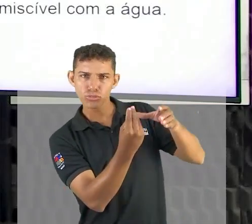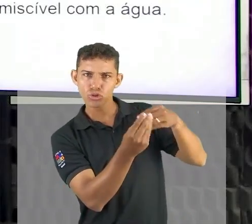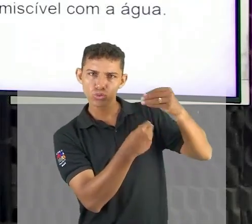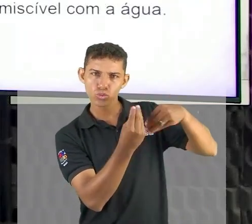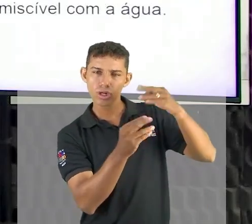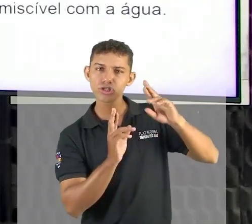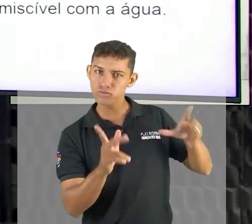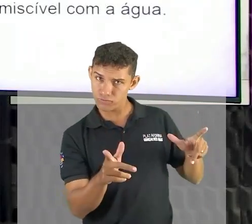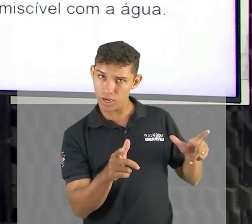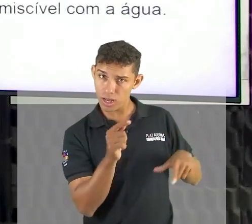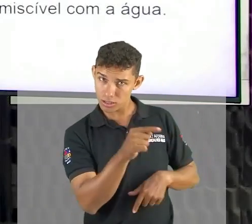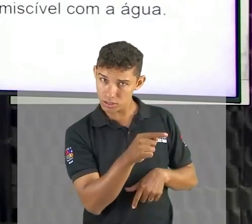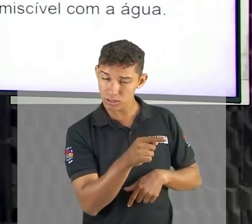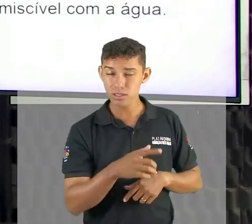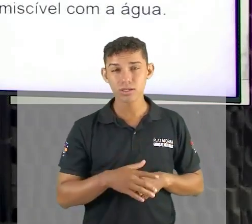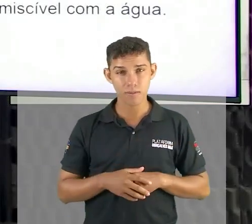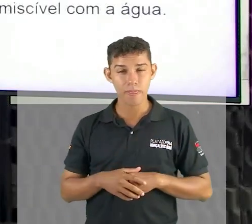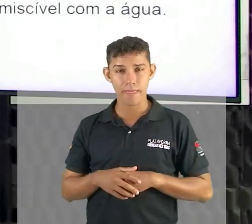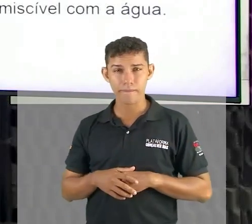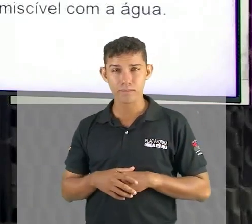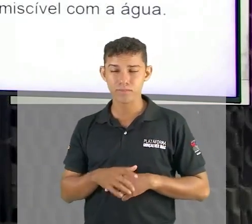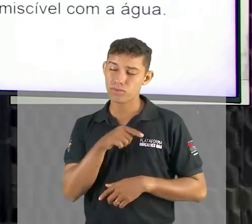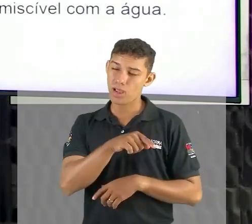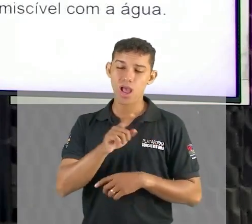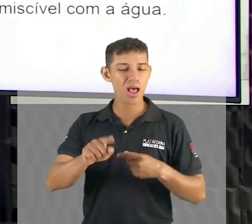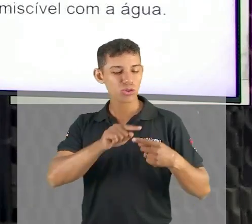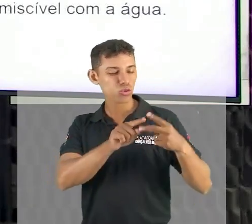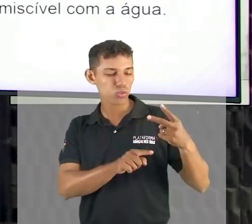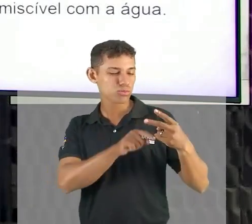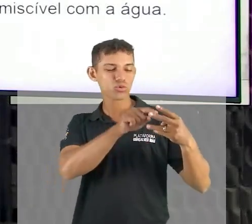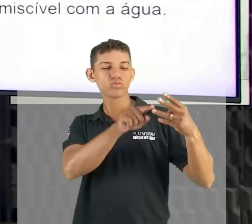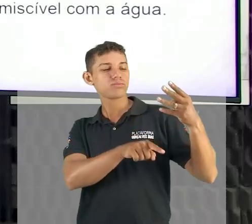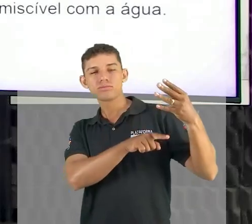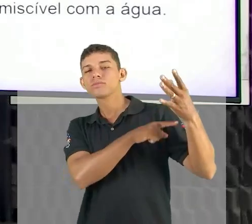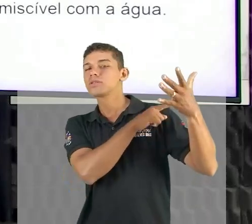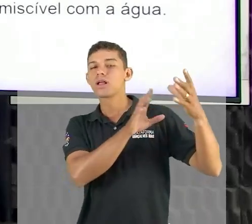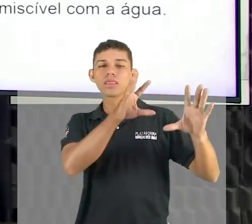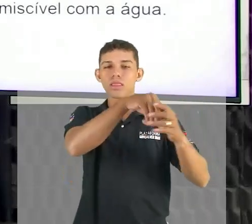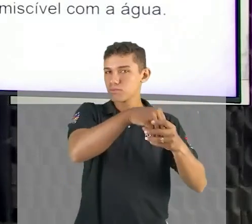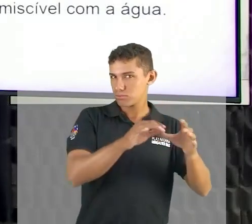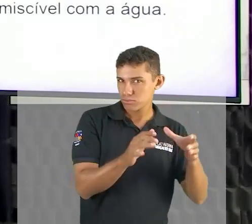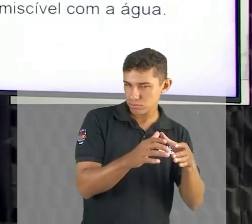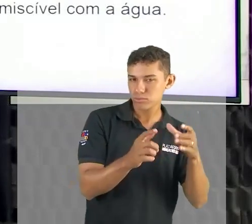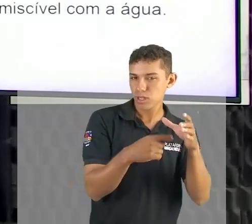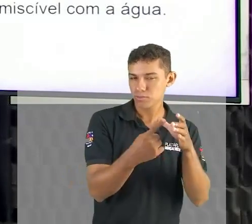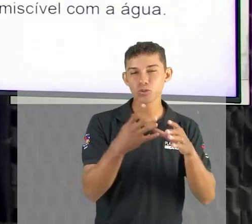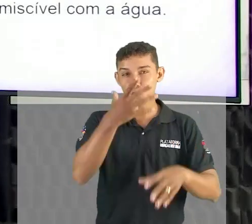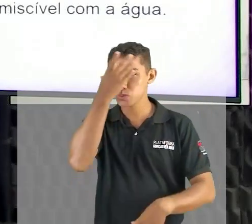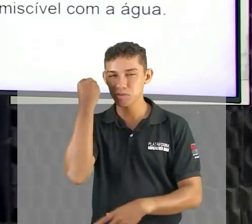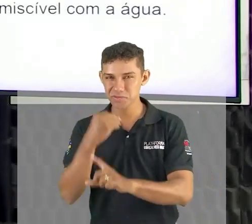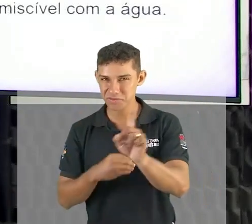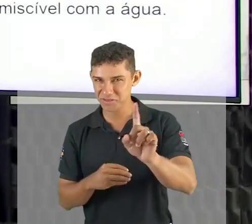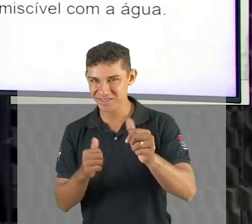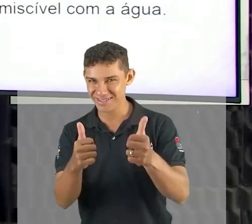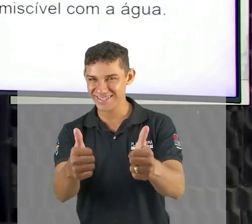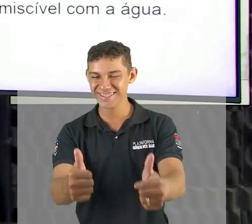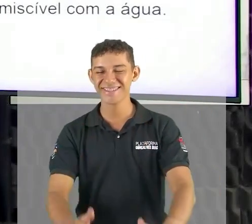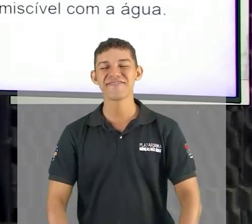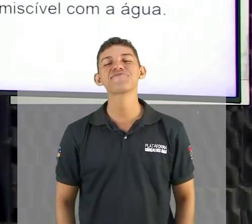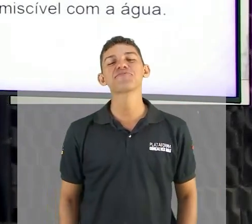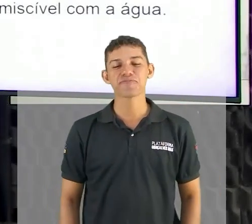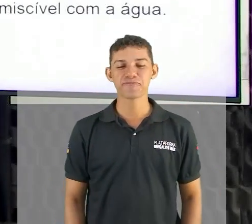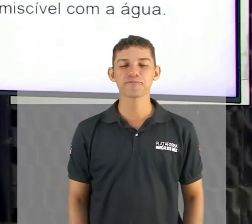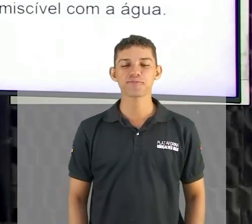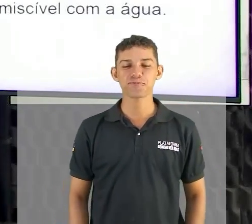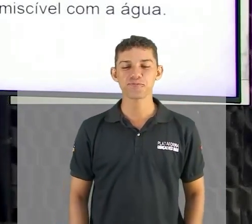Entendeu? Então, a ideia de mistura é quando tem duas ou mais substâncias no mesmo espaço, tá? Não esquece isso.